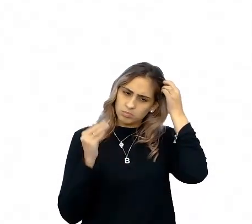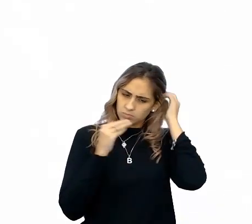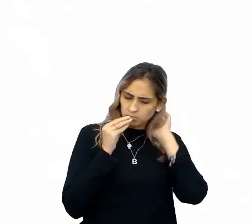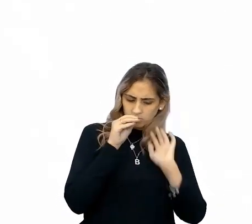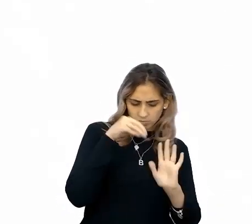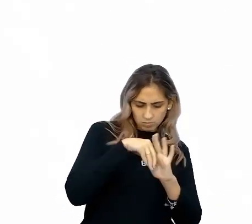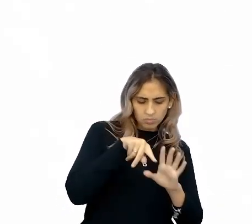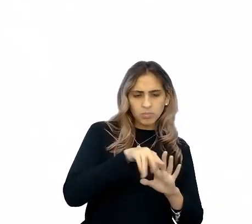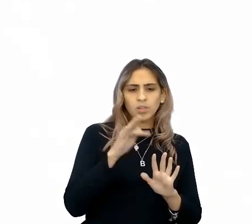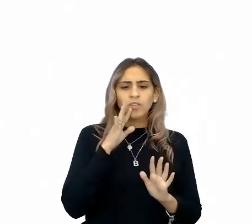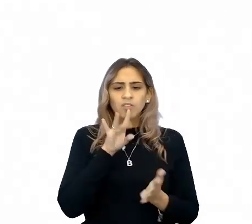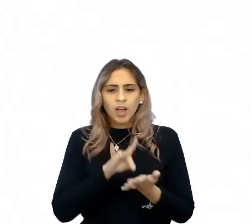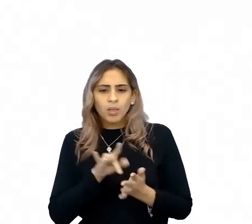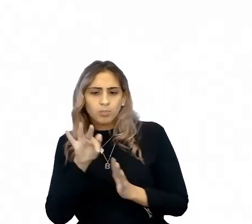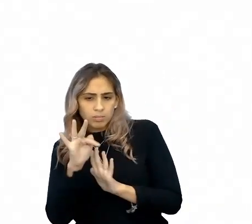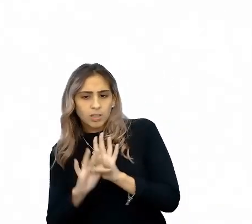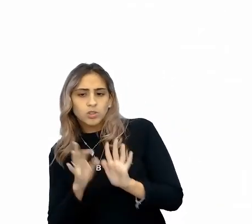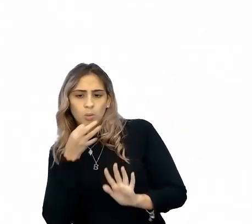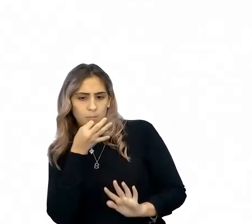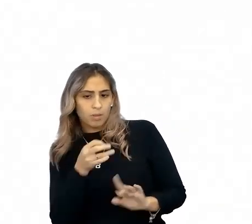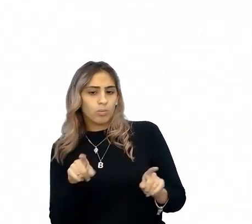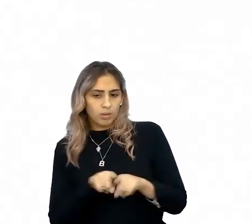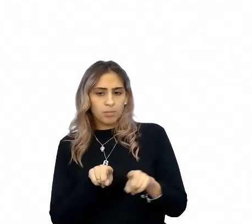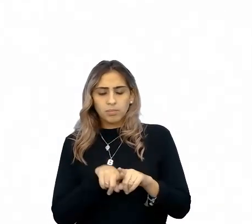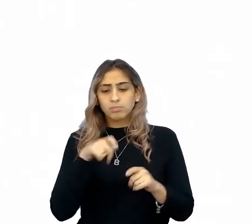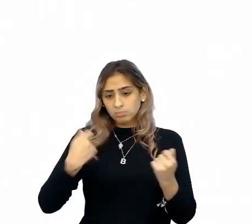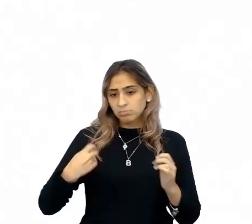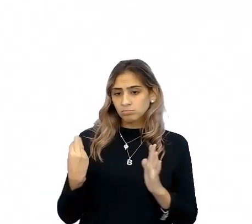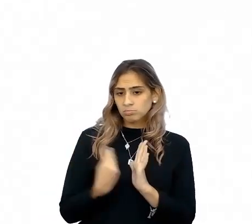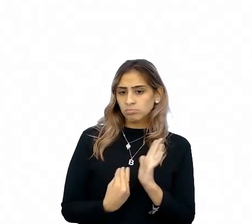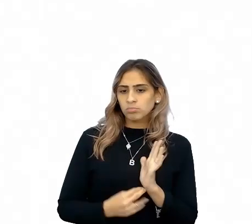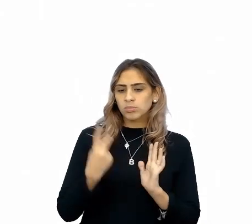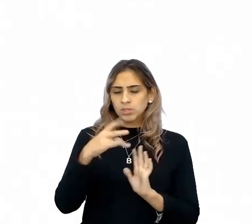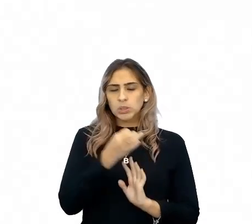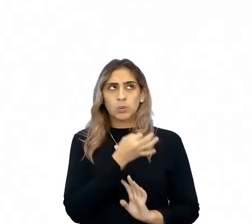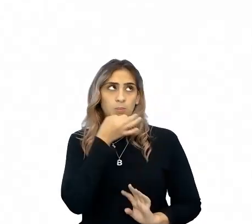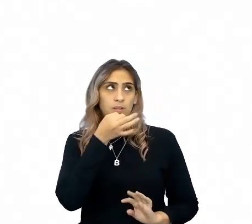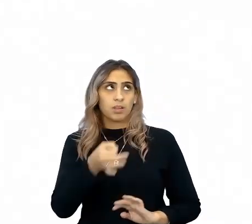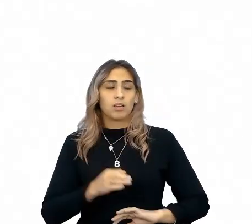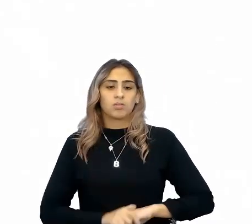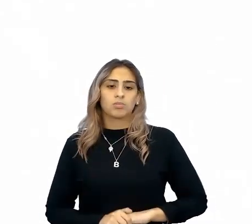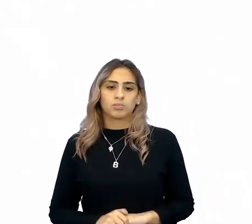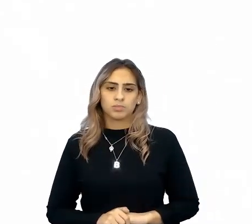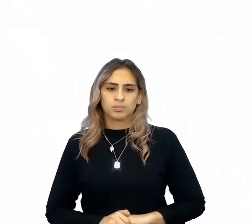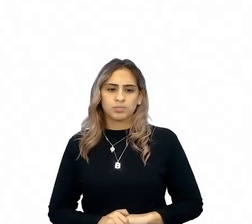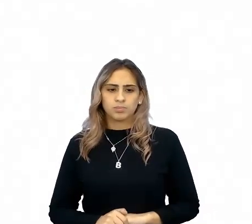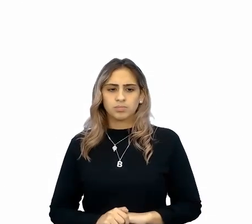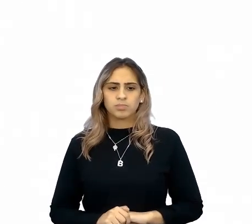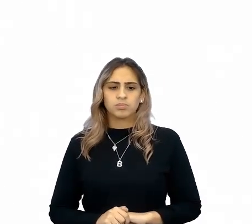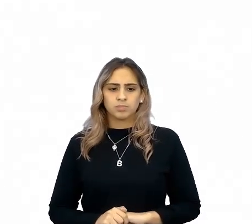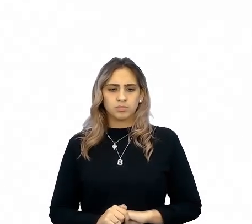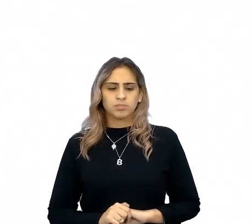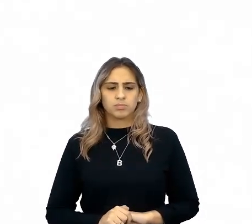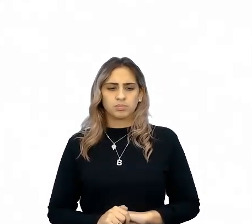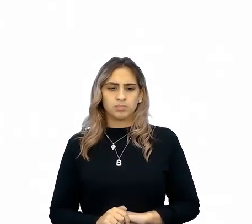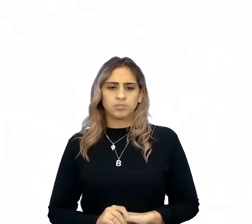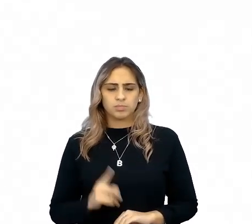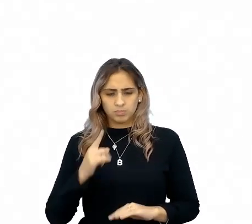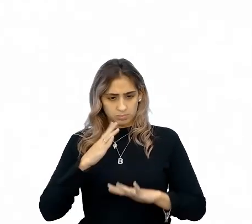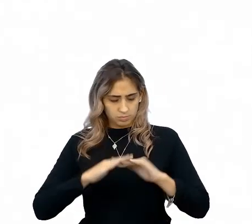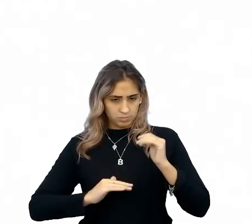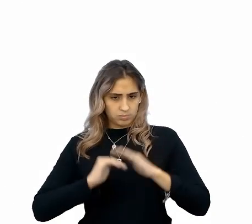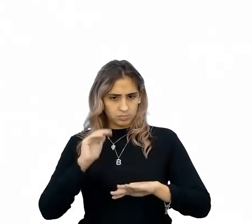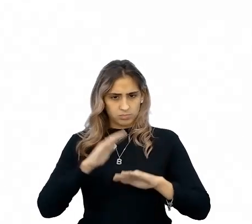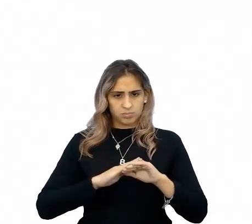texto, e opinião, que deverá constar de seu comentário. Trata-se, assim, de uma